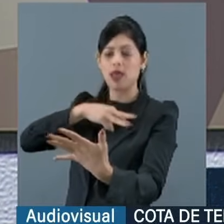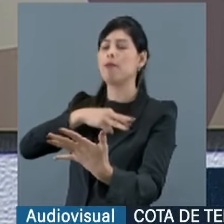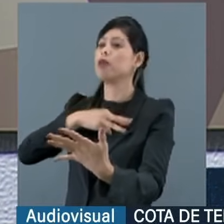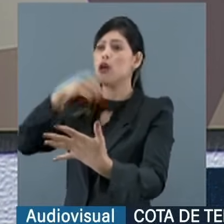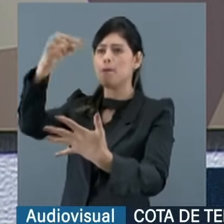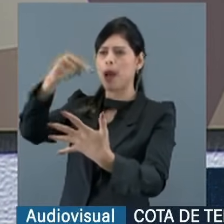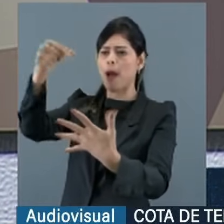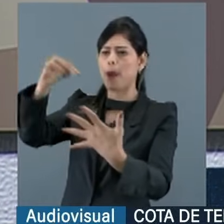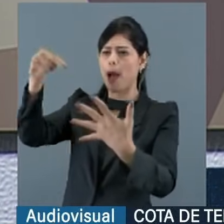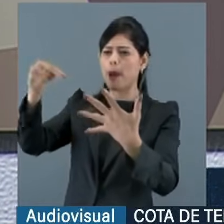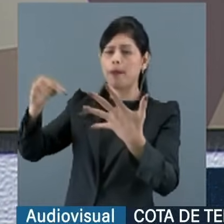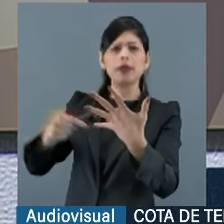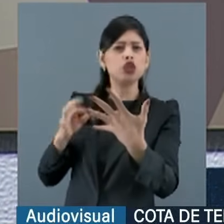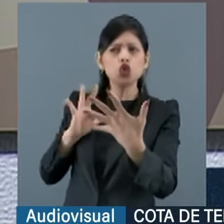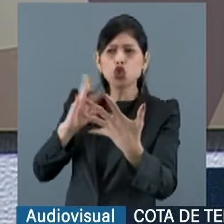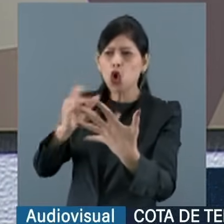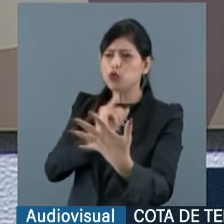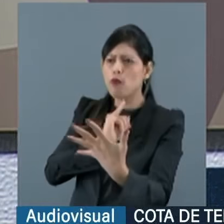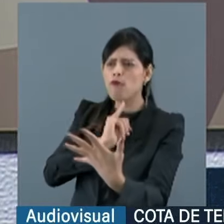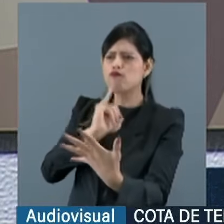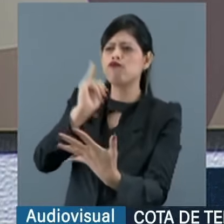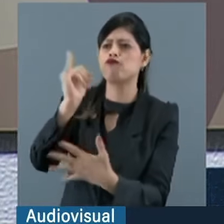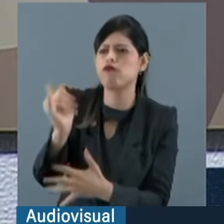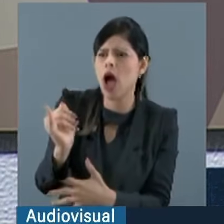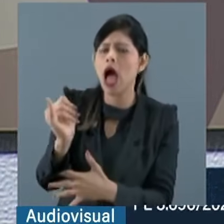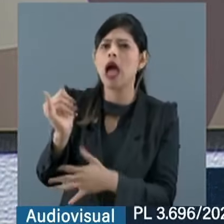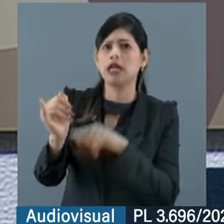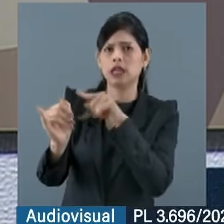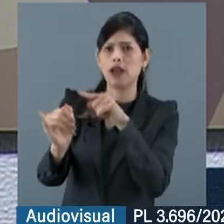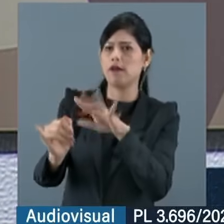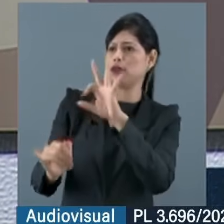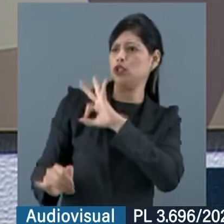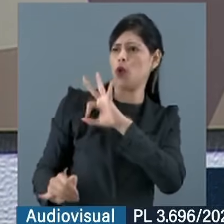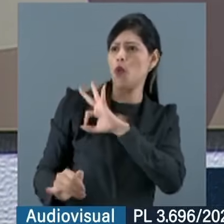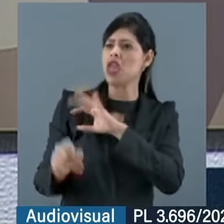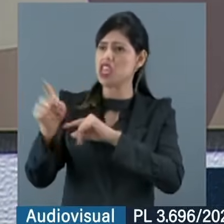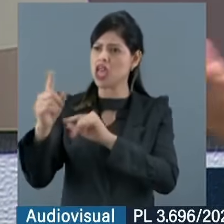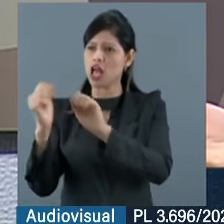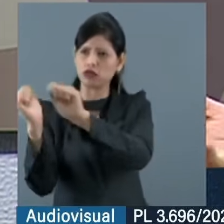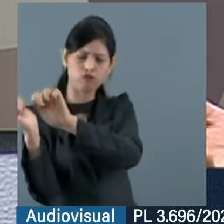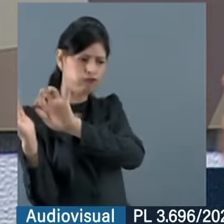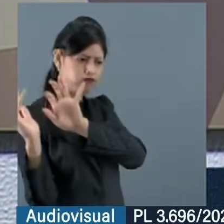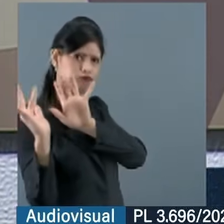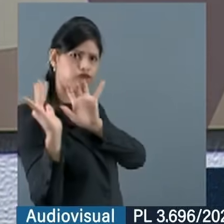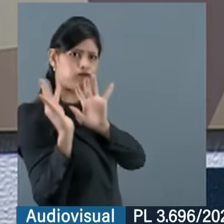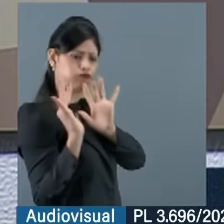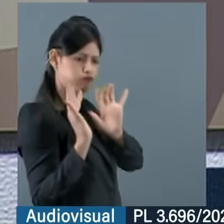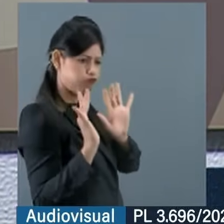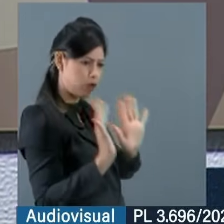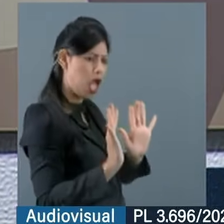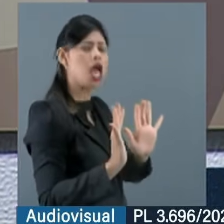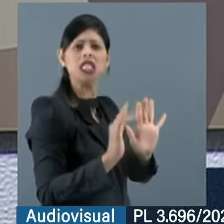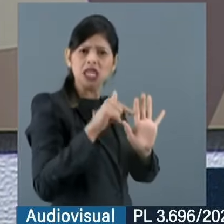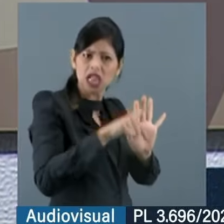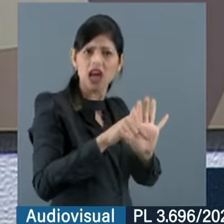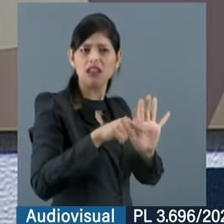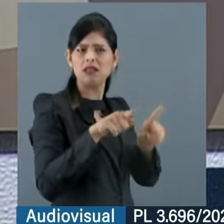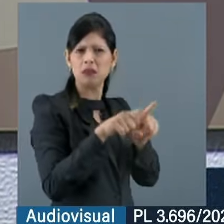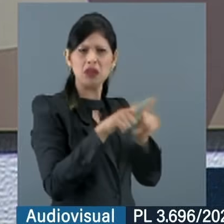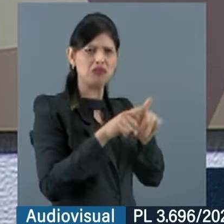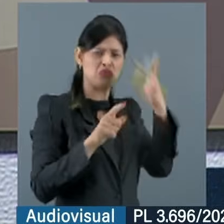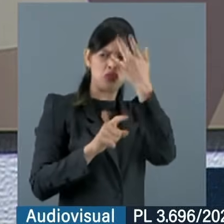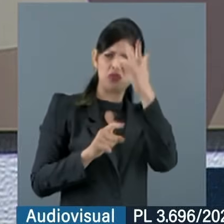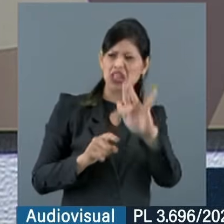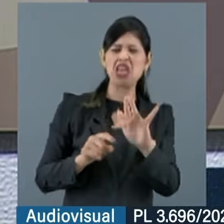todos previamente. E todas essas instituições estavam presentes lá. Eu não sei também de onde tiraram